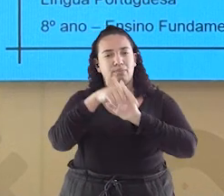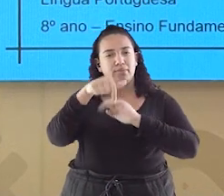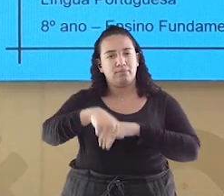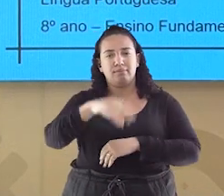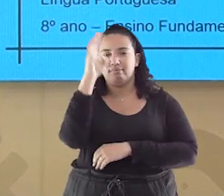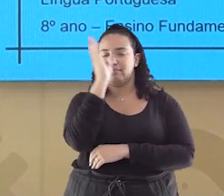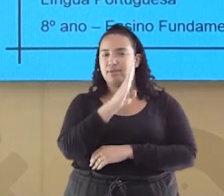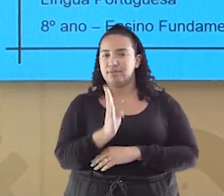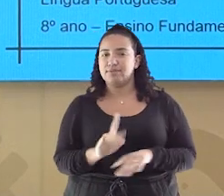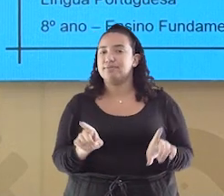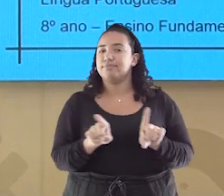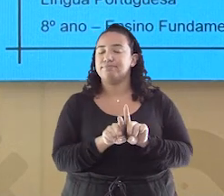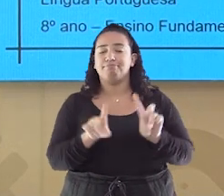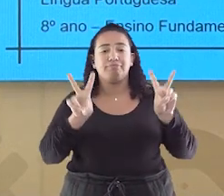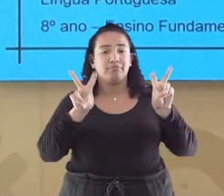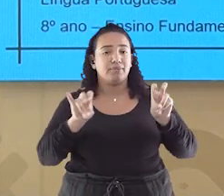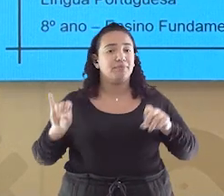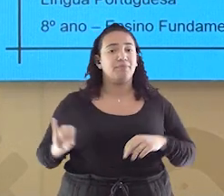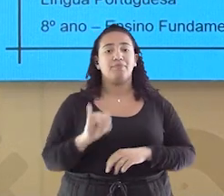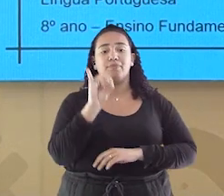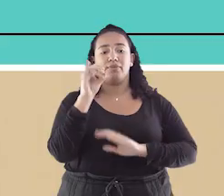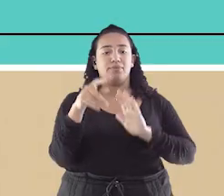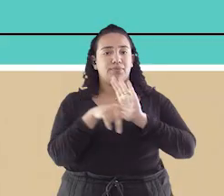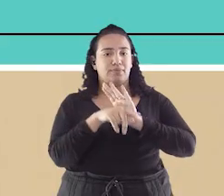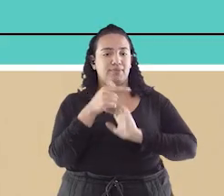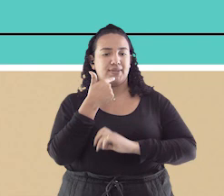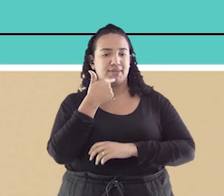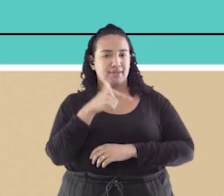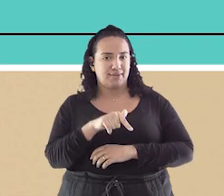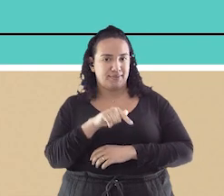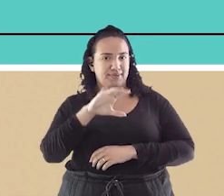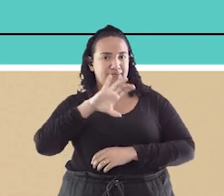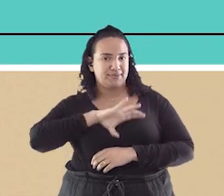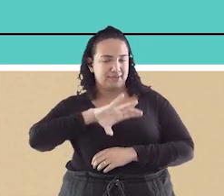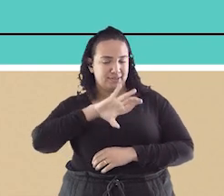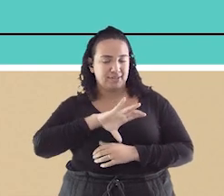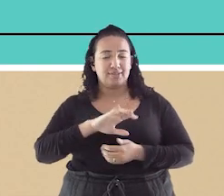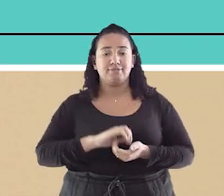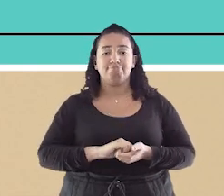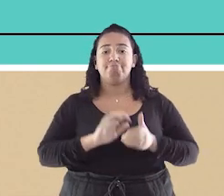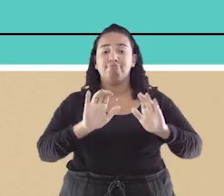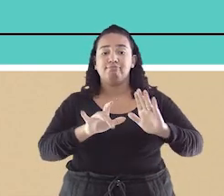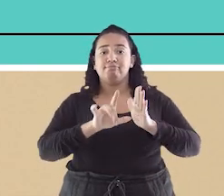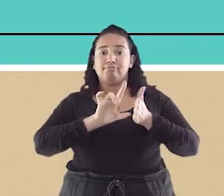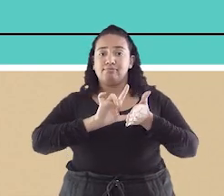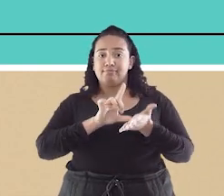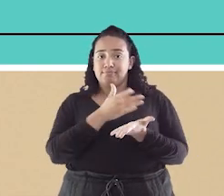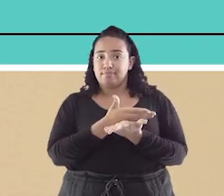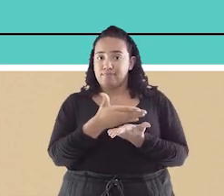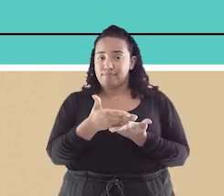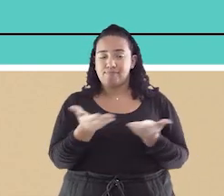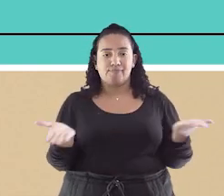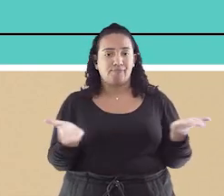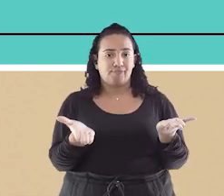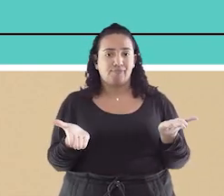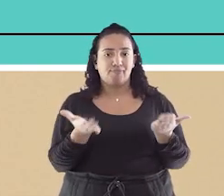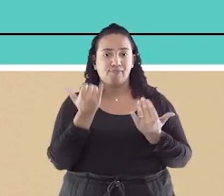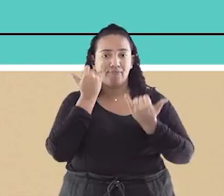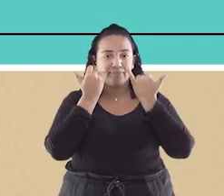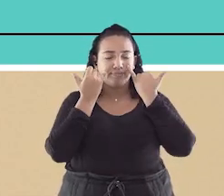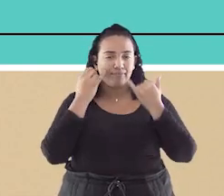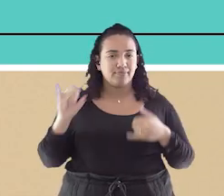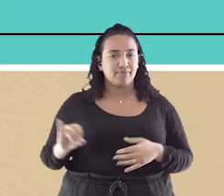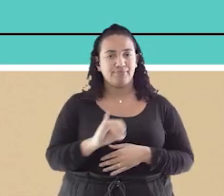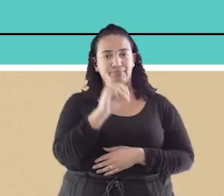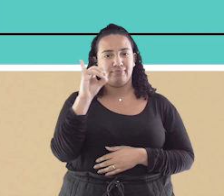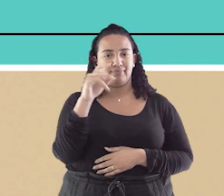mais sobre um tópico importante da nossa língua. E antes de começarmos a nossa aula, vou passar um recado para os professores